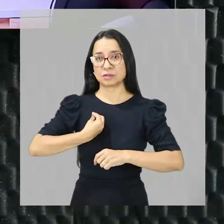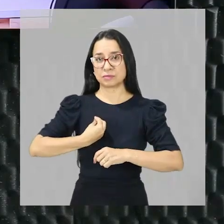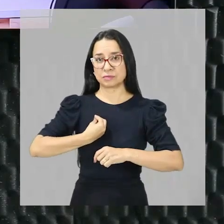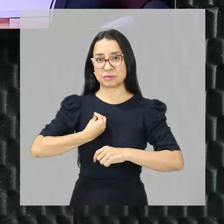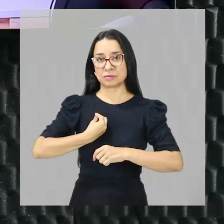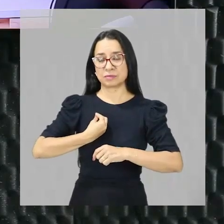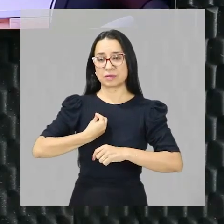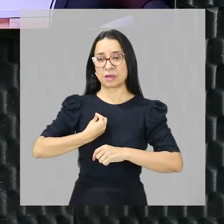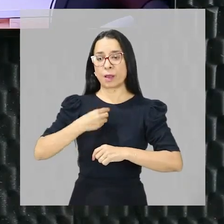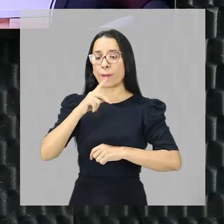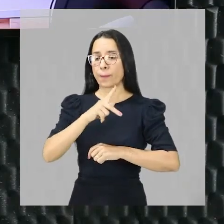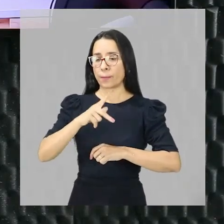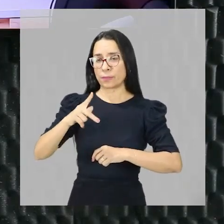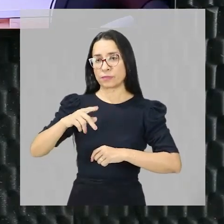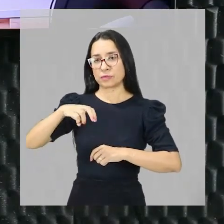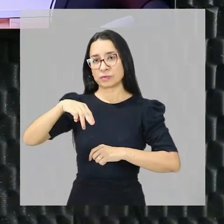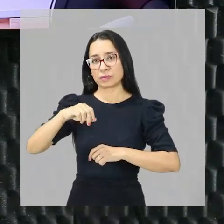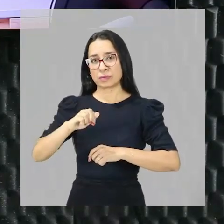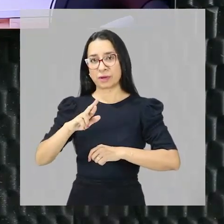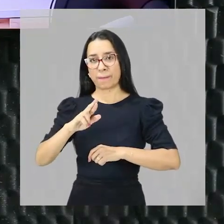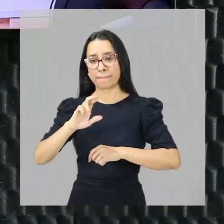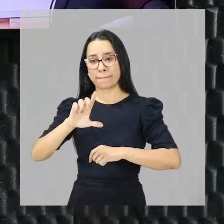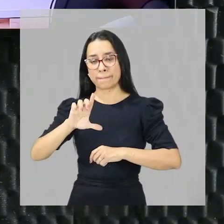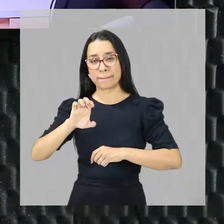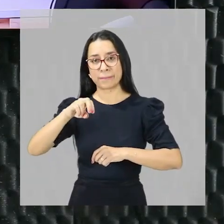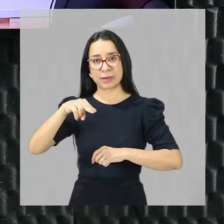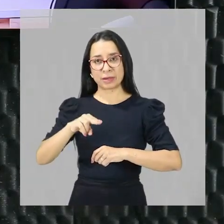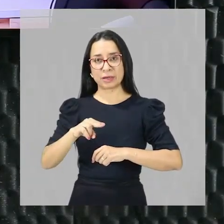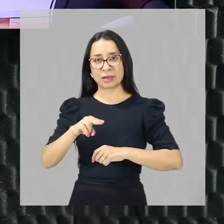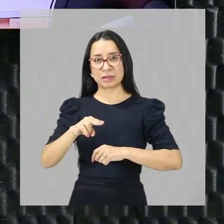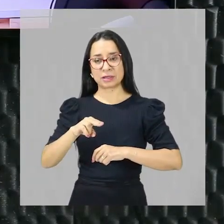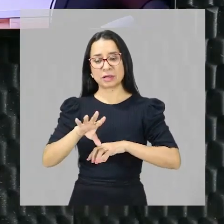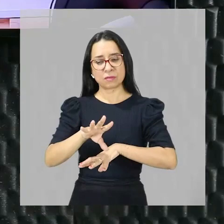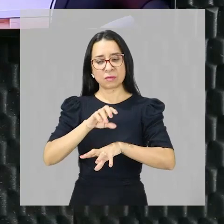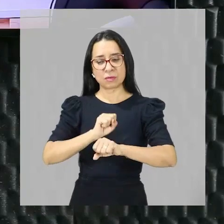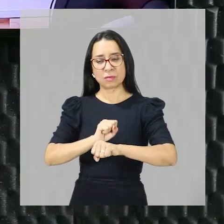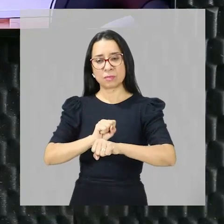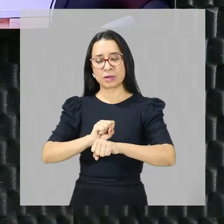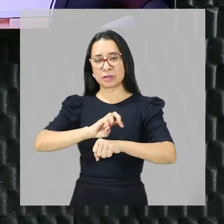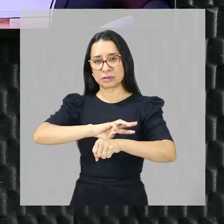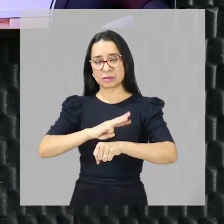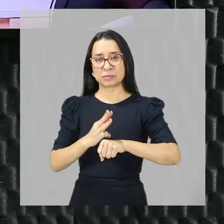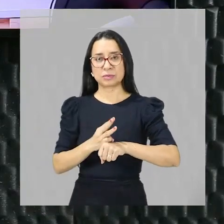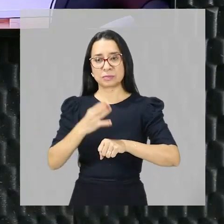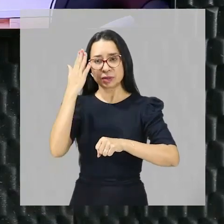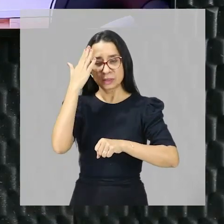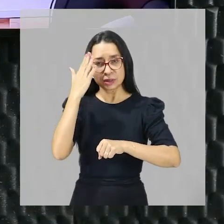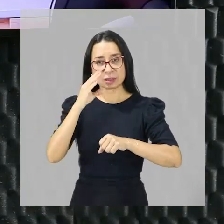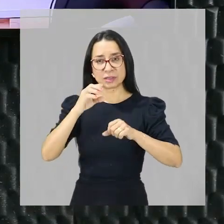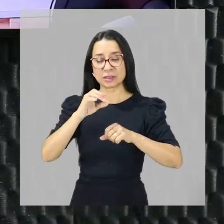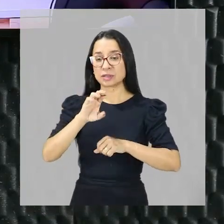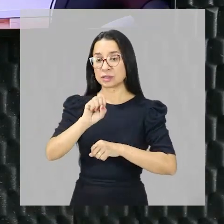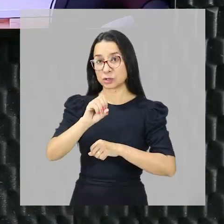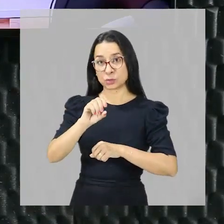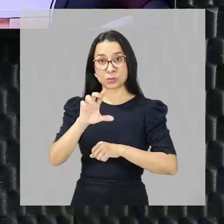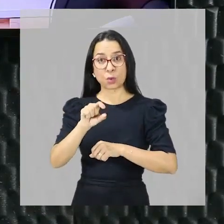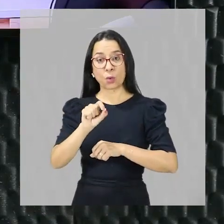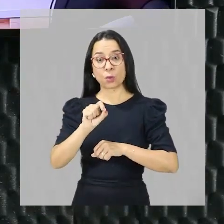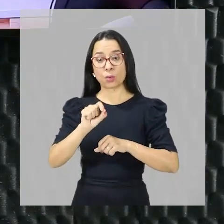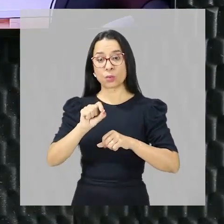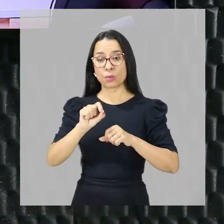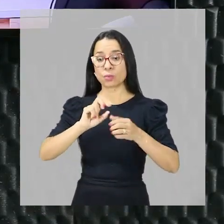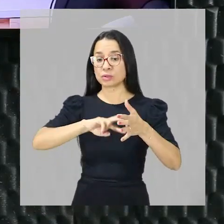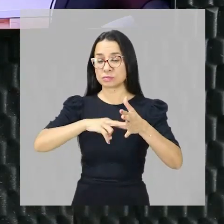Marlen, da UEMA, né? Sou emérito de lá, formado na Universidade Estadual do Maranhão, ela sempre falava, gente, entenda solo como vida, tá? E